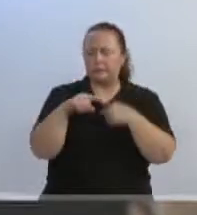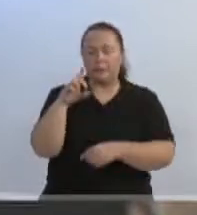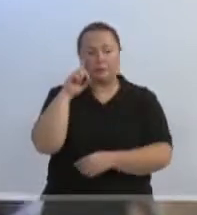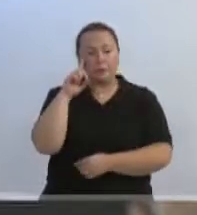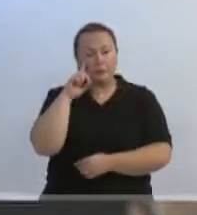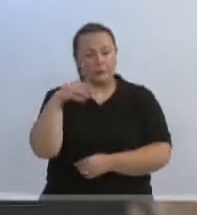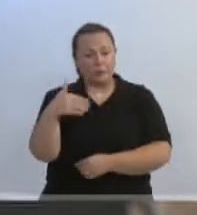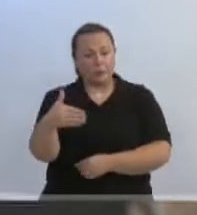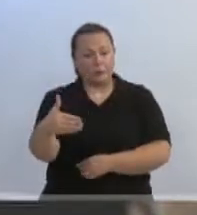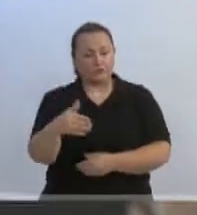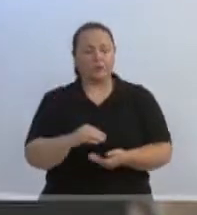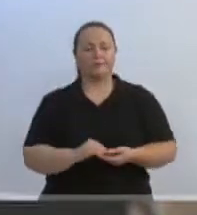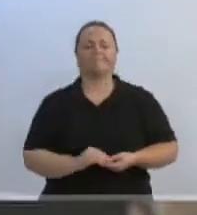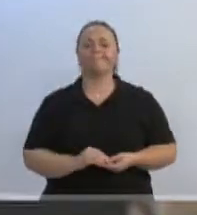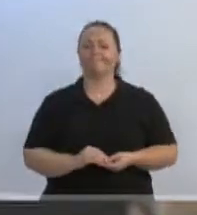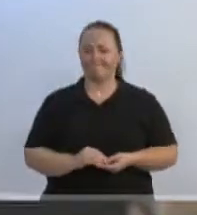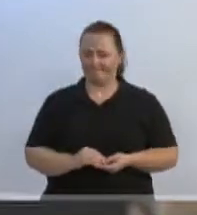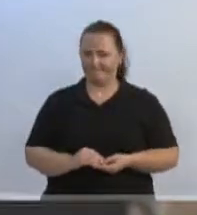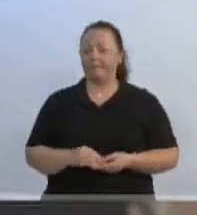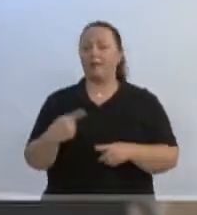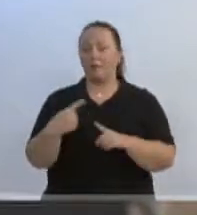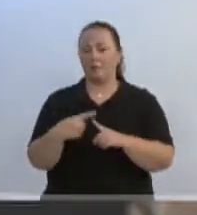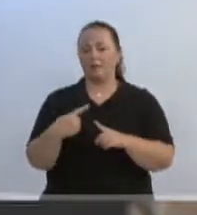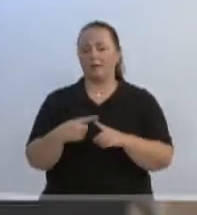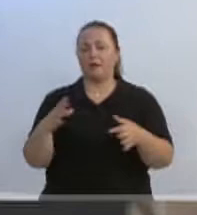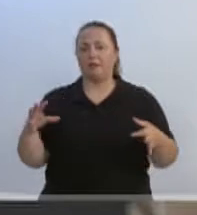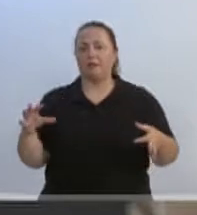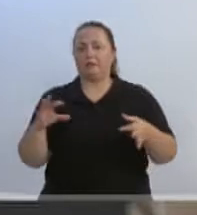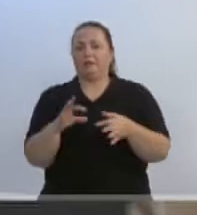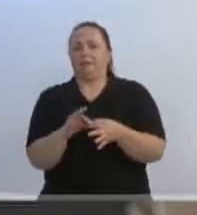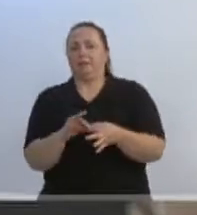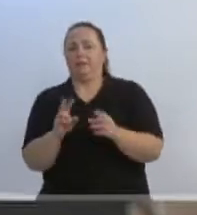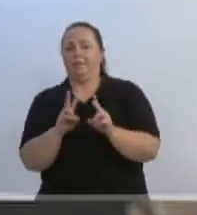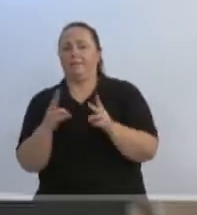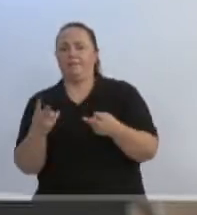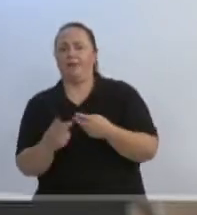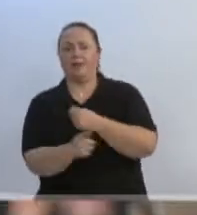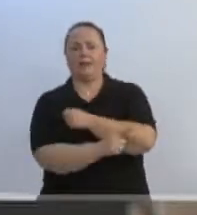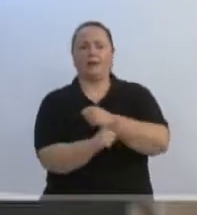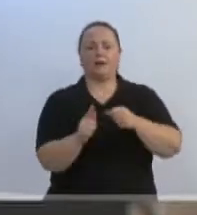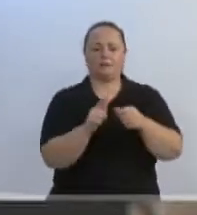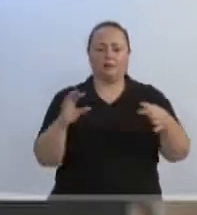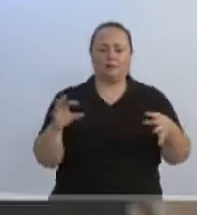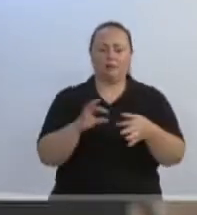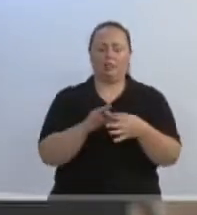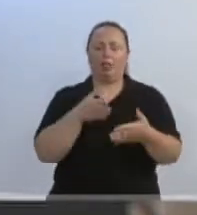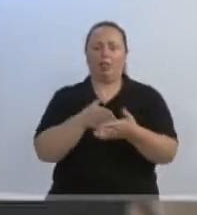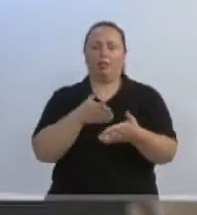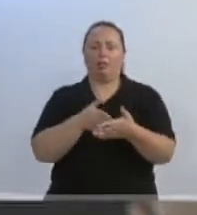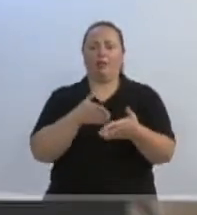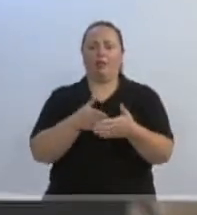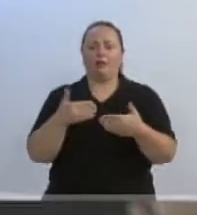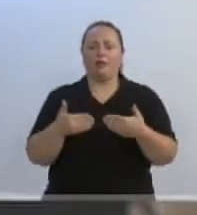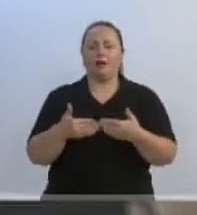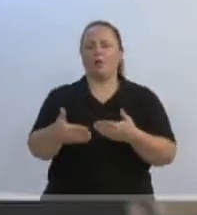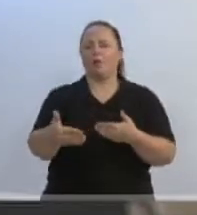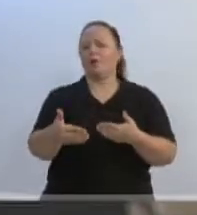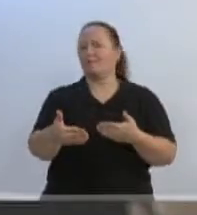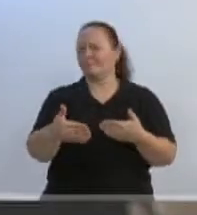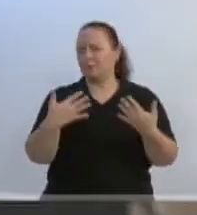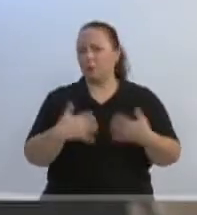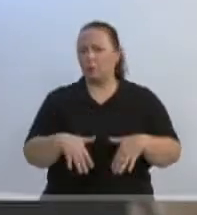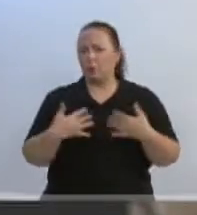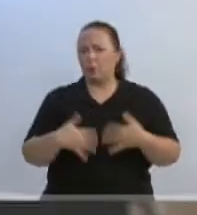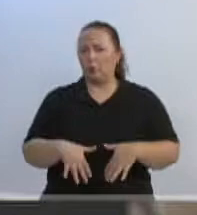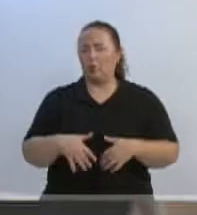relação já não bastasse a via em ligação provisória vai ligar se interditada desde 2009 temos lá uma situação caótica no trânsito principalmente nos